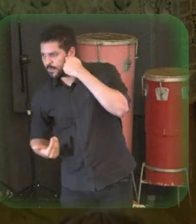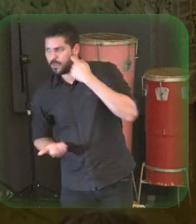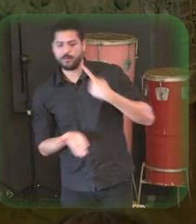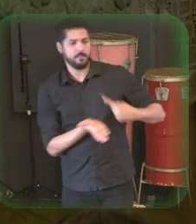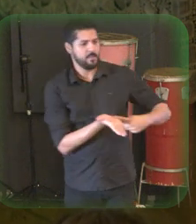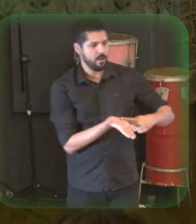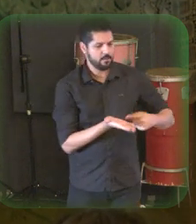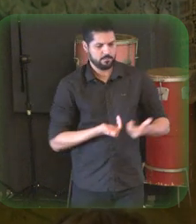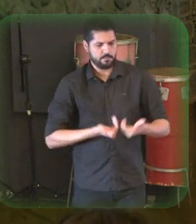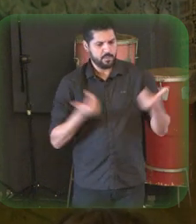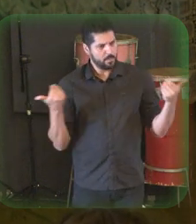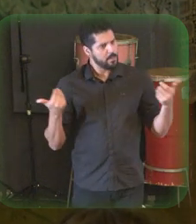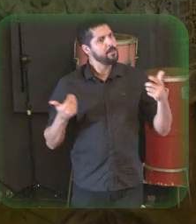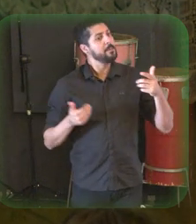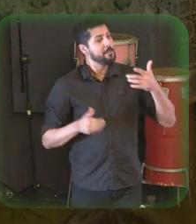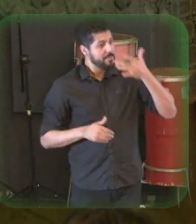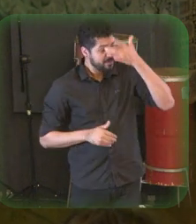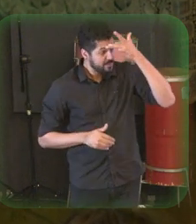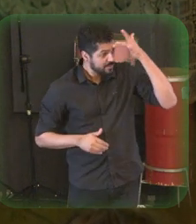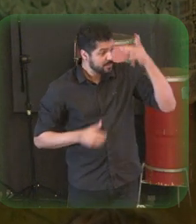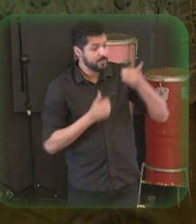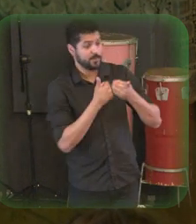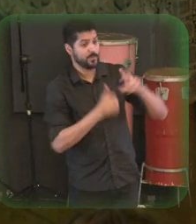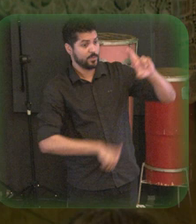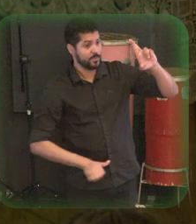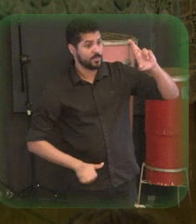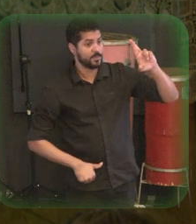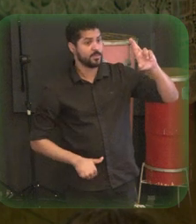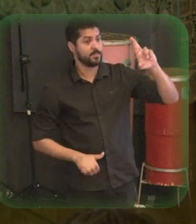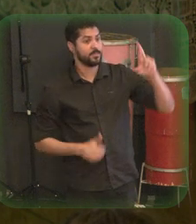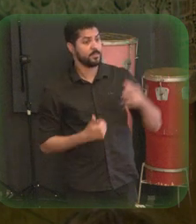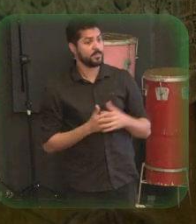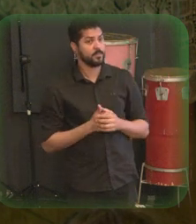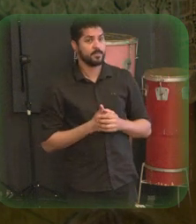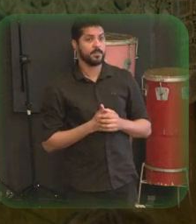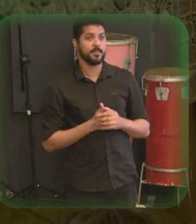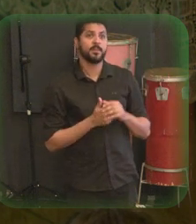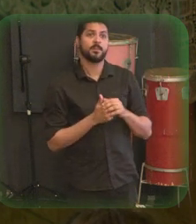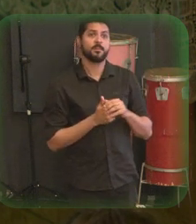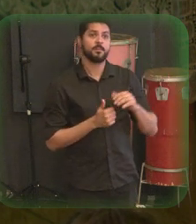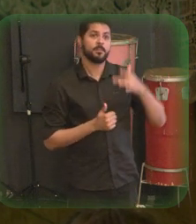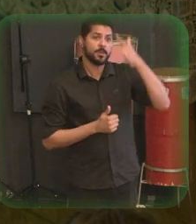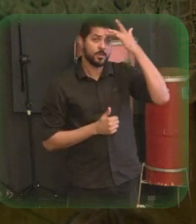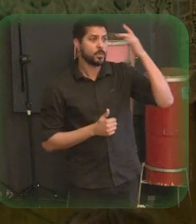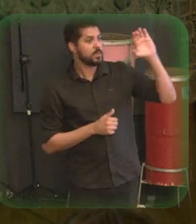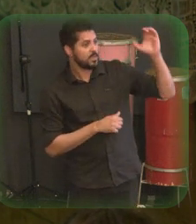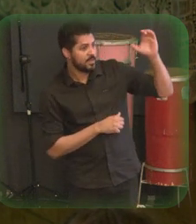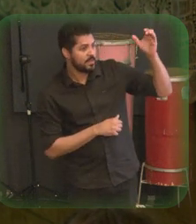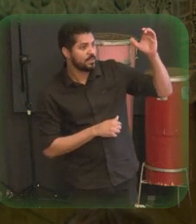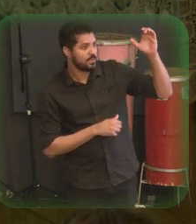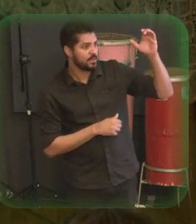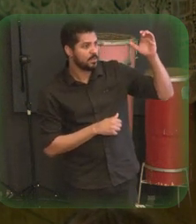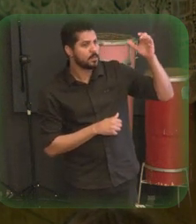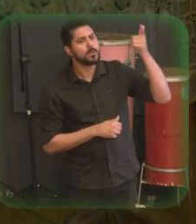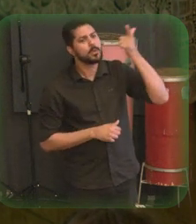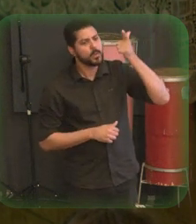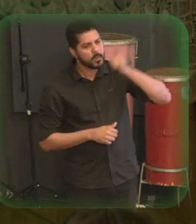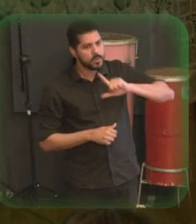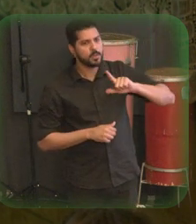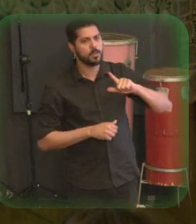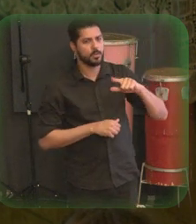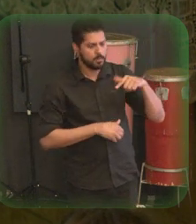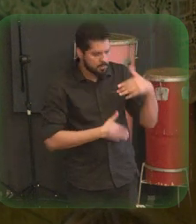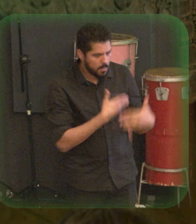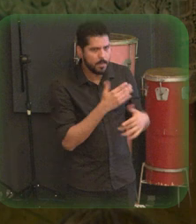curso superior, com doutorado, cientistas, né? Que construíram o racismo científico, que o pessoal